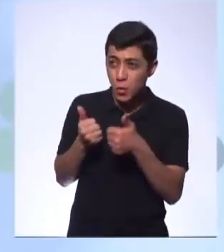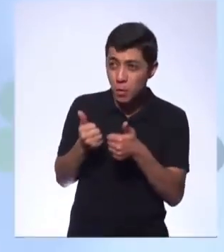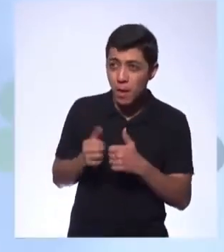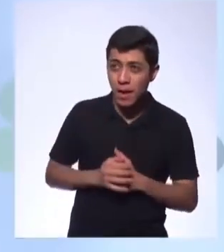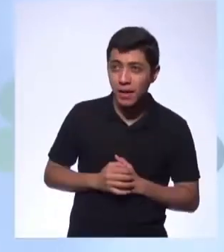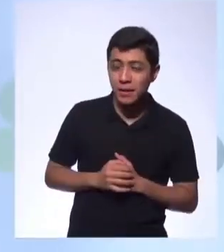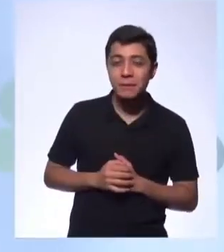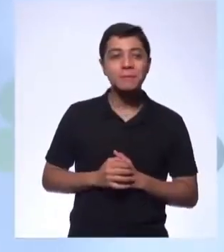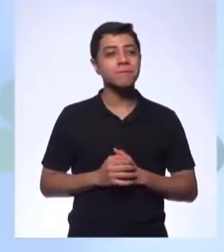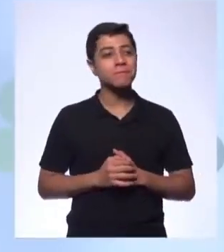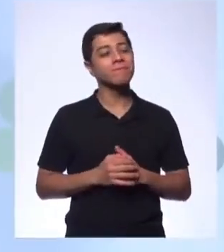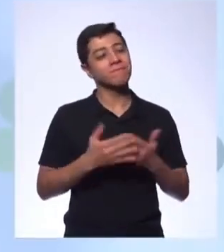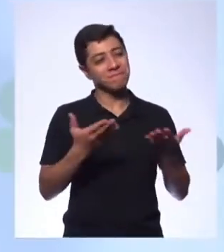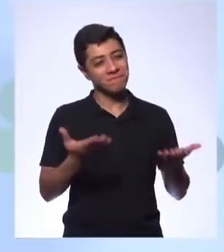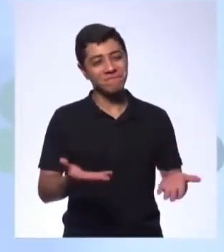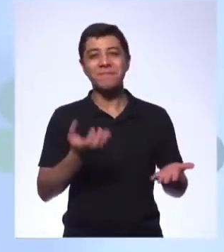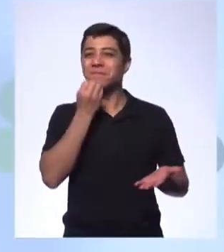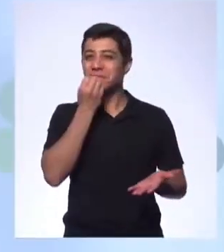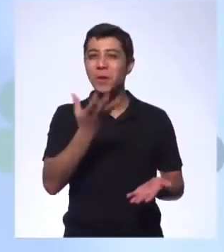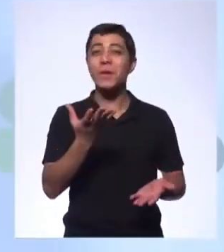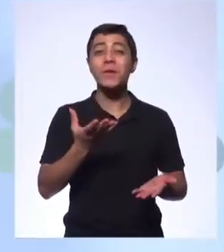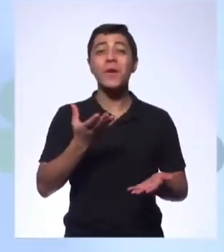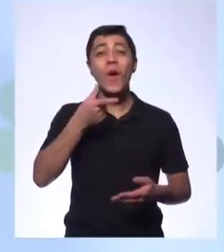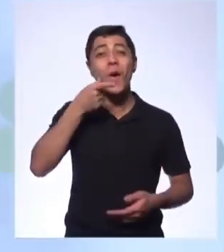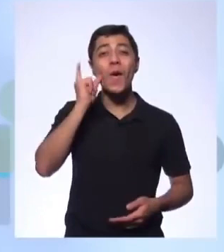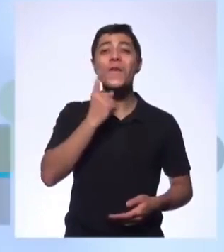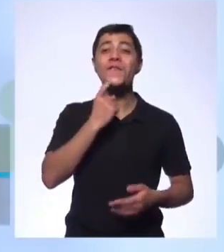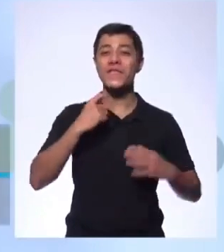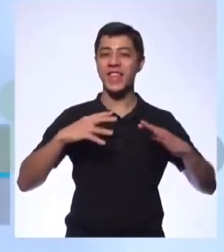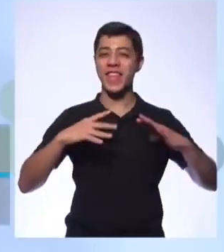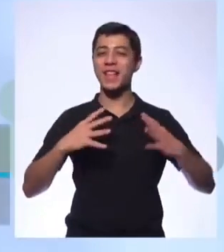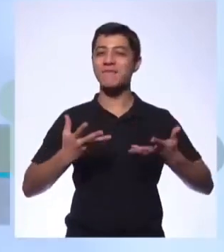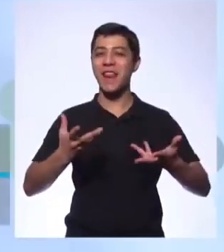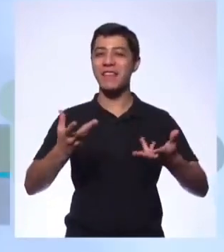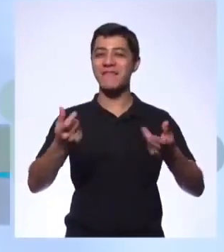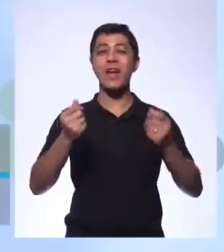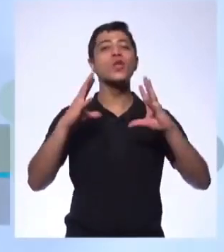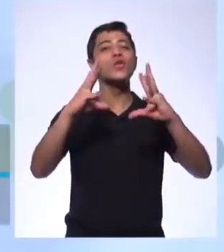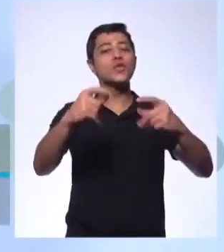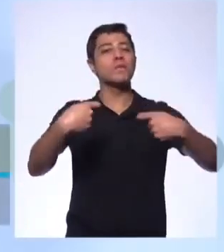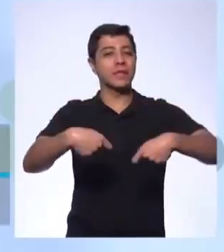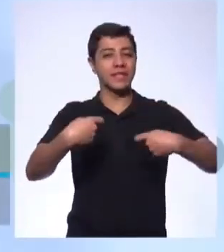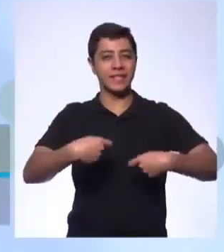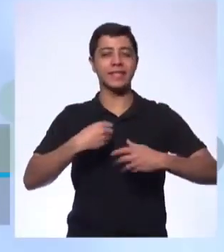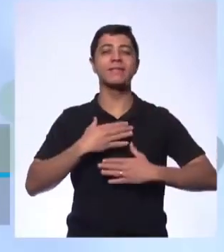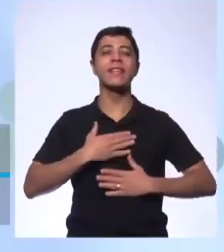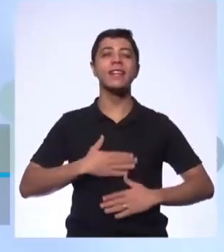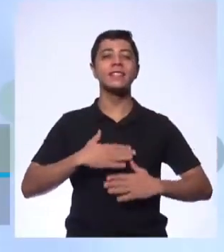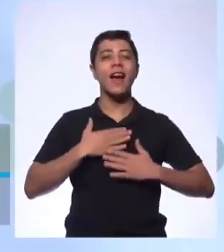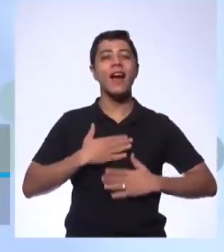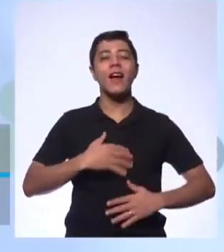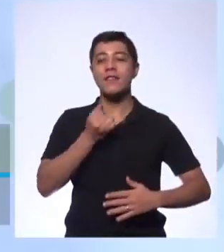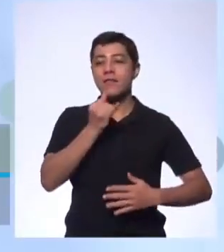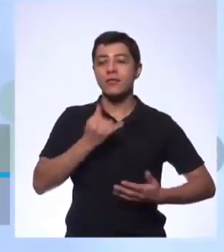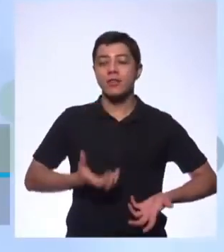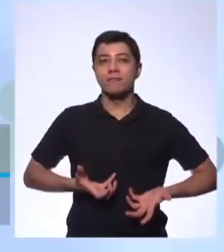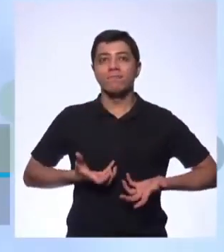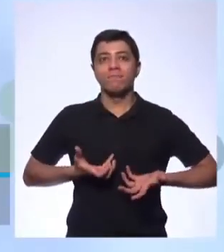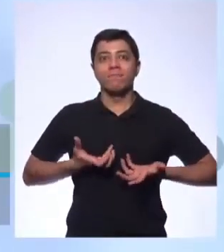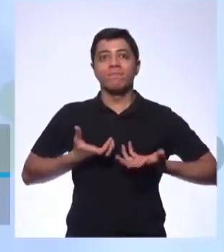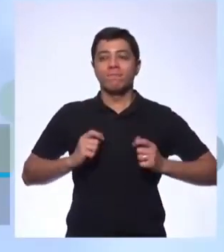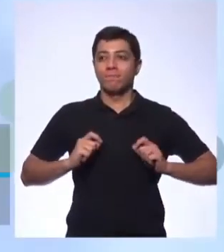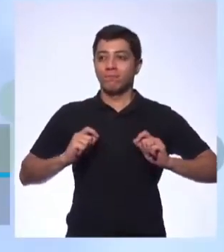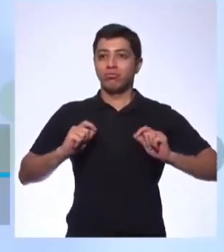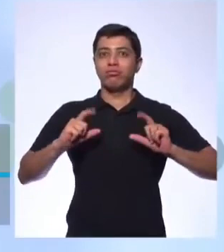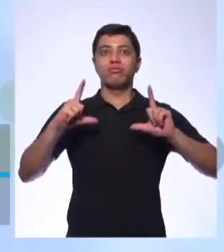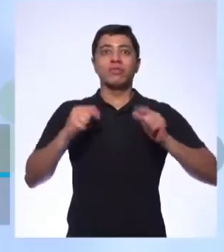aqui, retornamos depois desse feriado maravilhoso, todo mundo precisando descansar um pouquinho, né? Reabastecer as energias, tal, voltamos com uma aula um